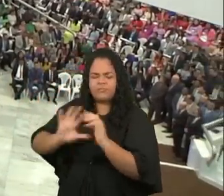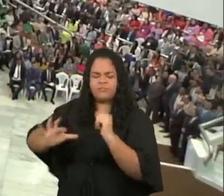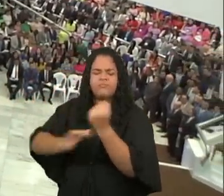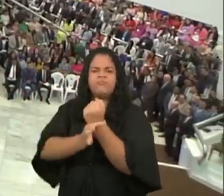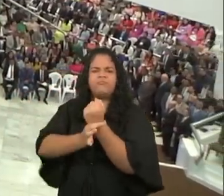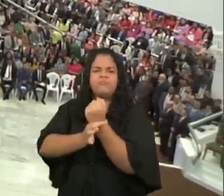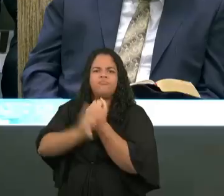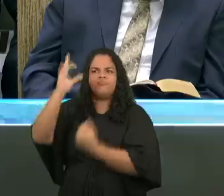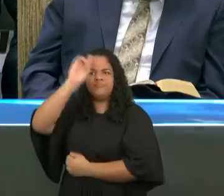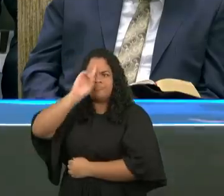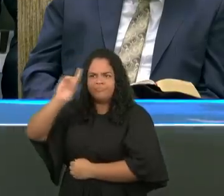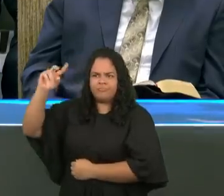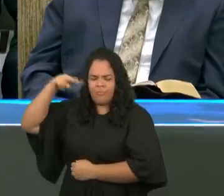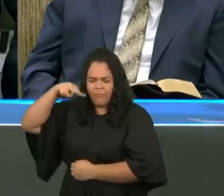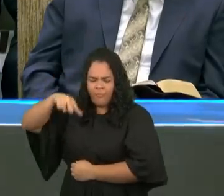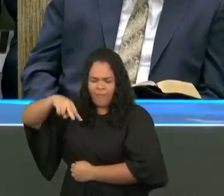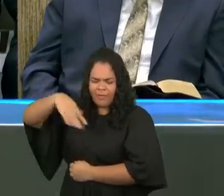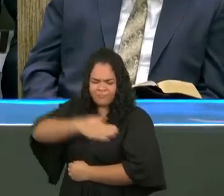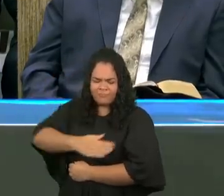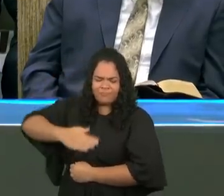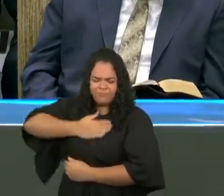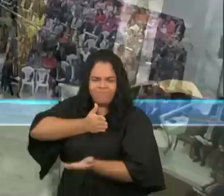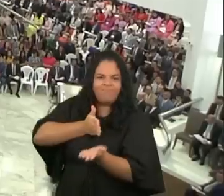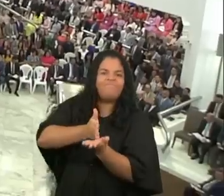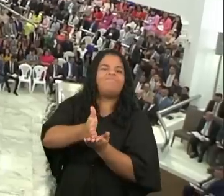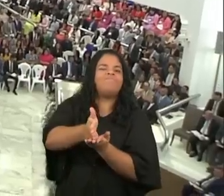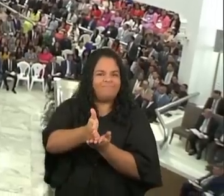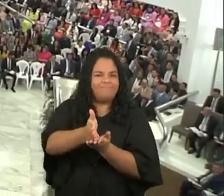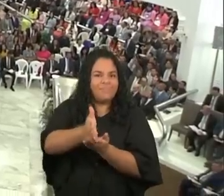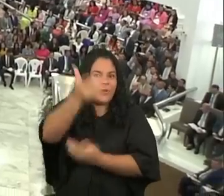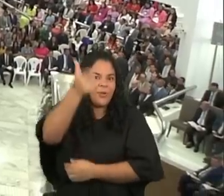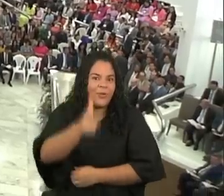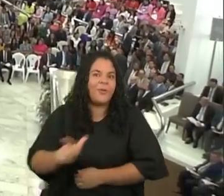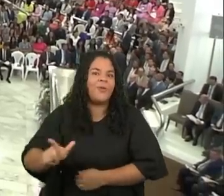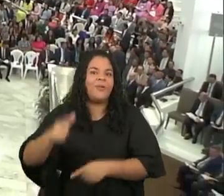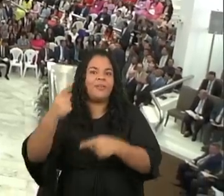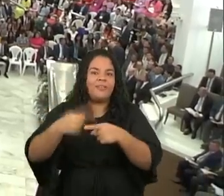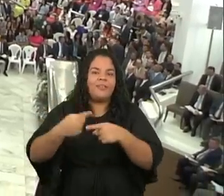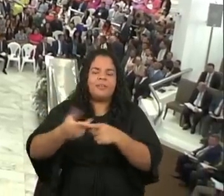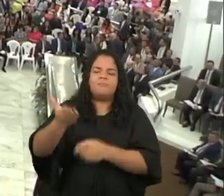Dá para ler melhor? Um, dois, três.